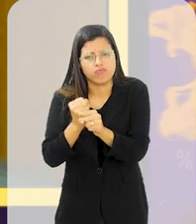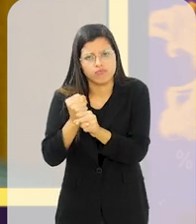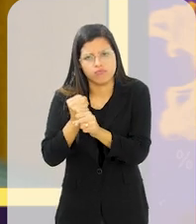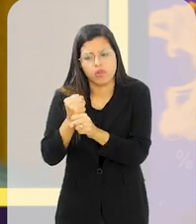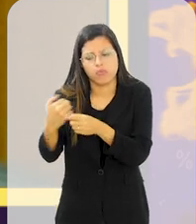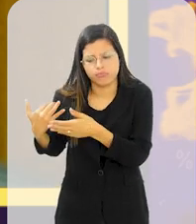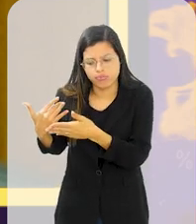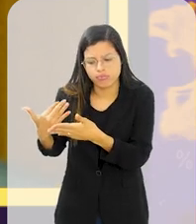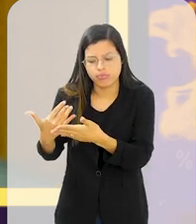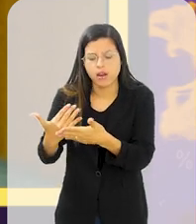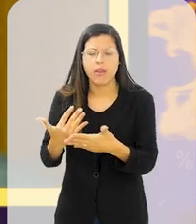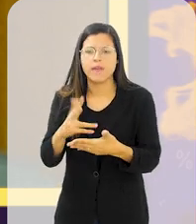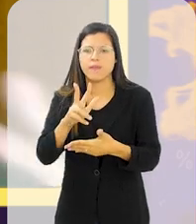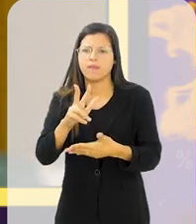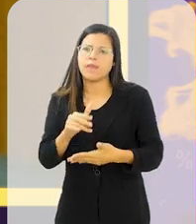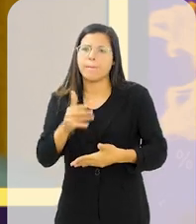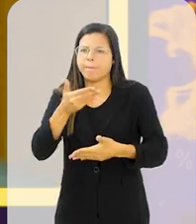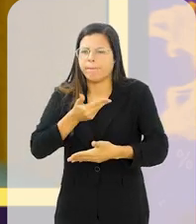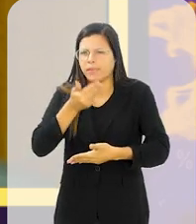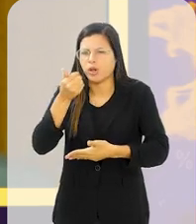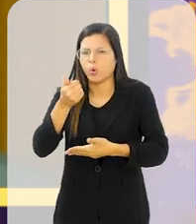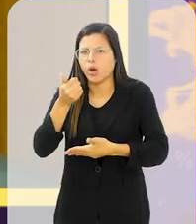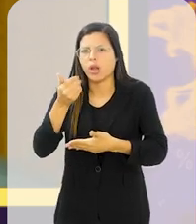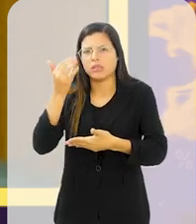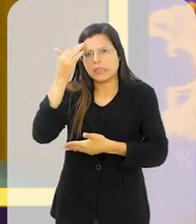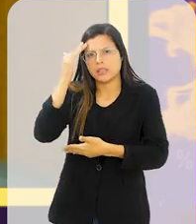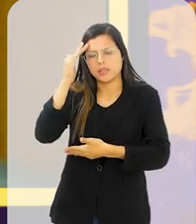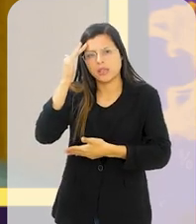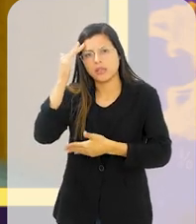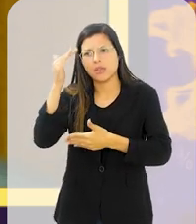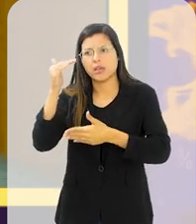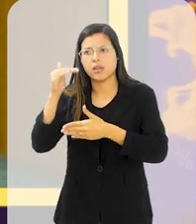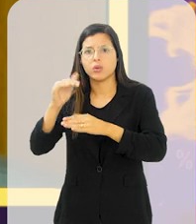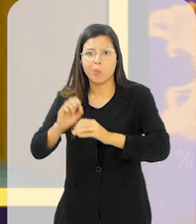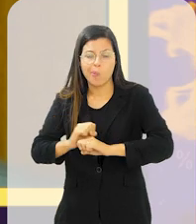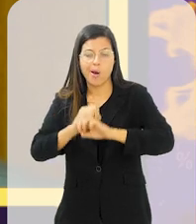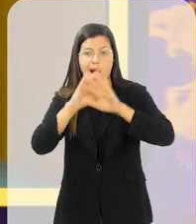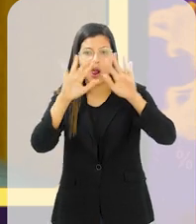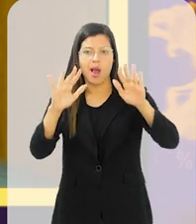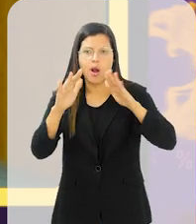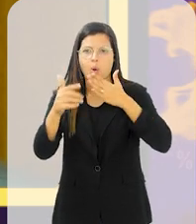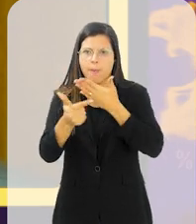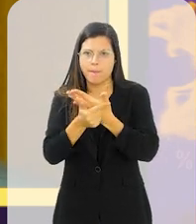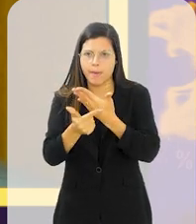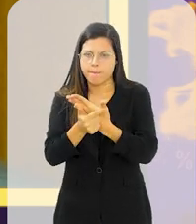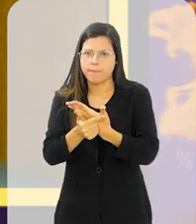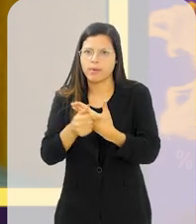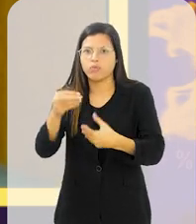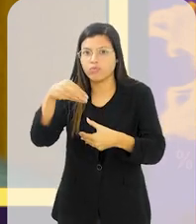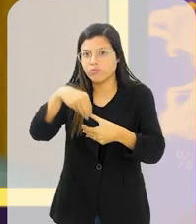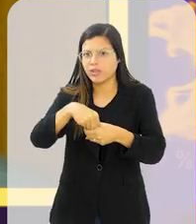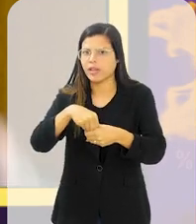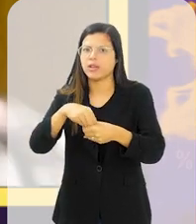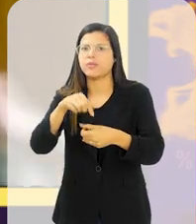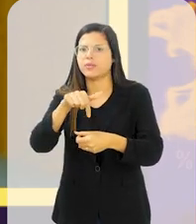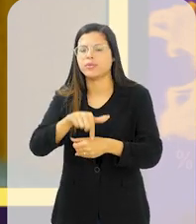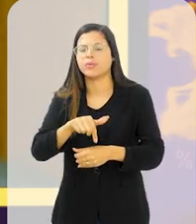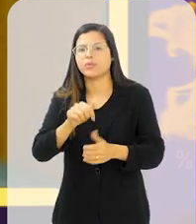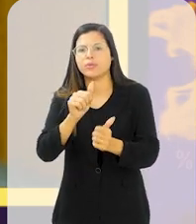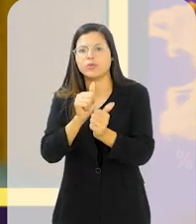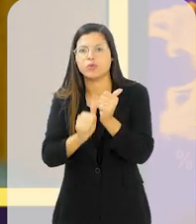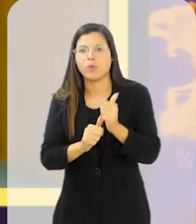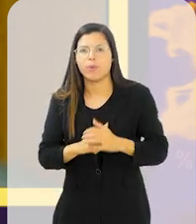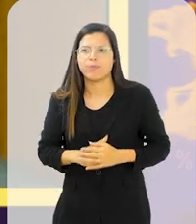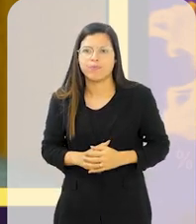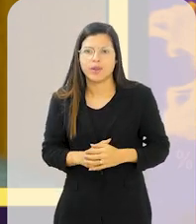anos, né, da sua carreira, ele vá adquirindo um nível, né, de entendimento um pouco mais pleno do seu papel dentro do ecossistema. Mas, voltando a